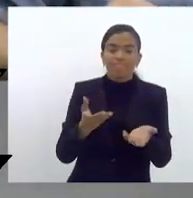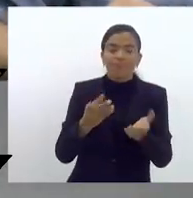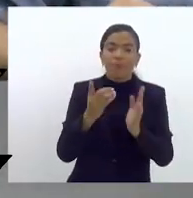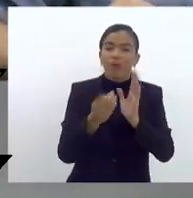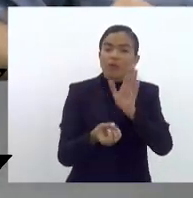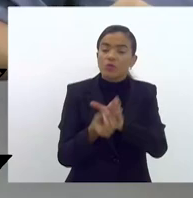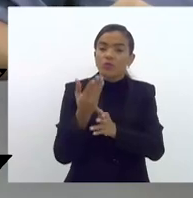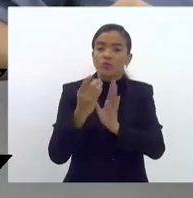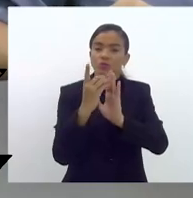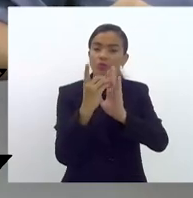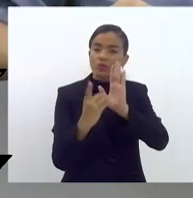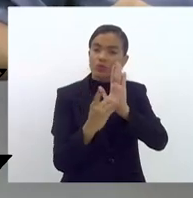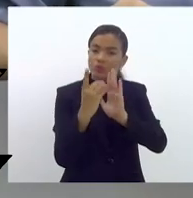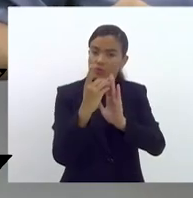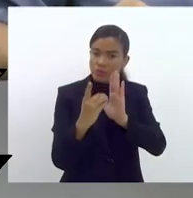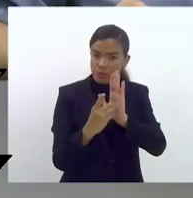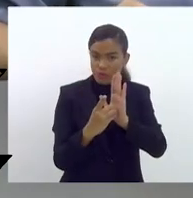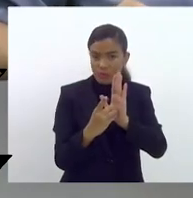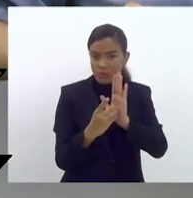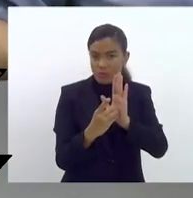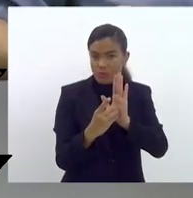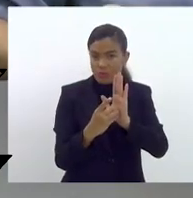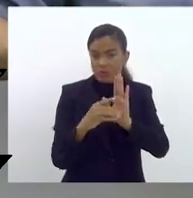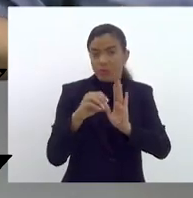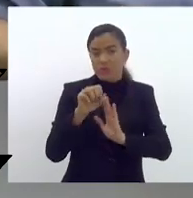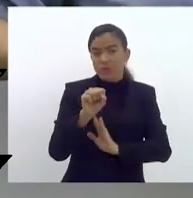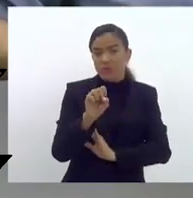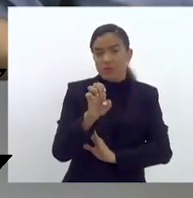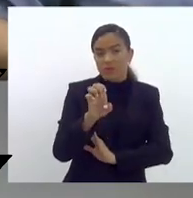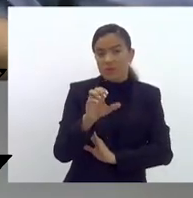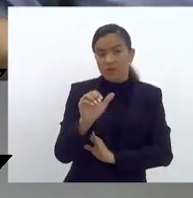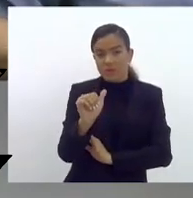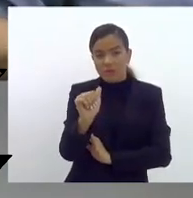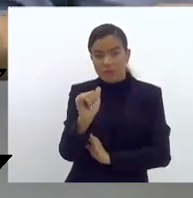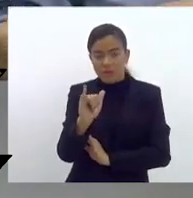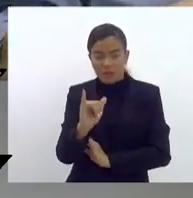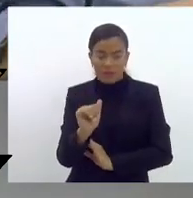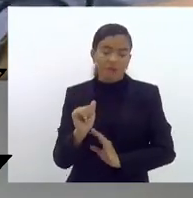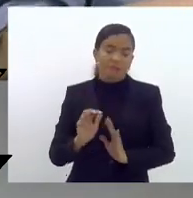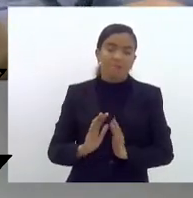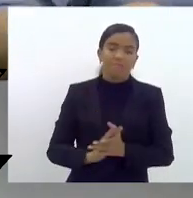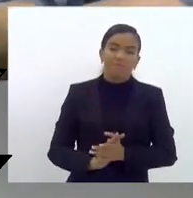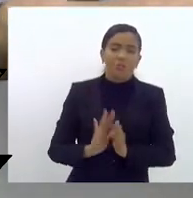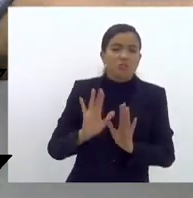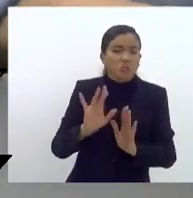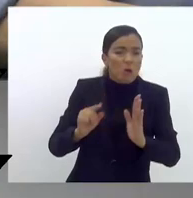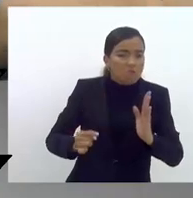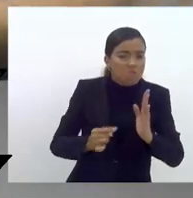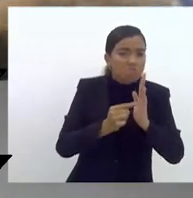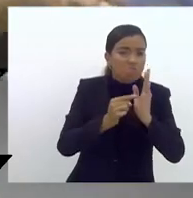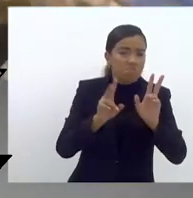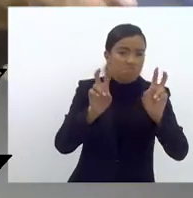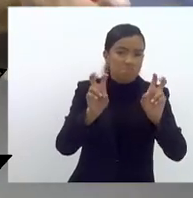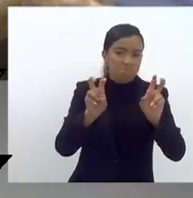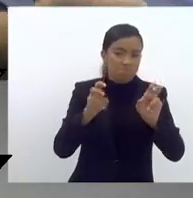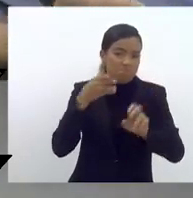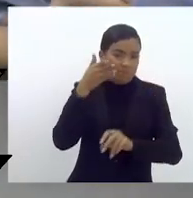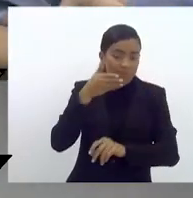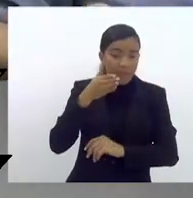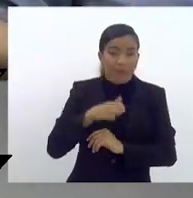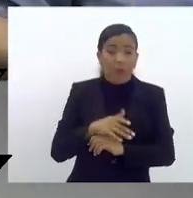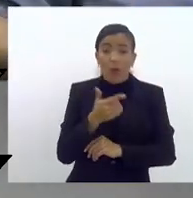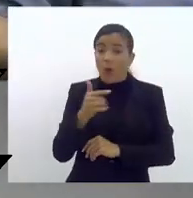do da ceia então era só essa observação que eu queria fazer mas claro outra coisa